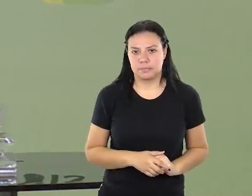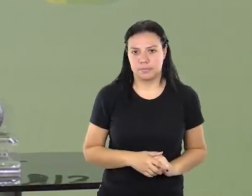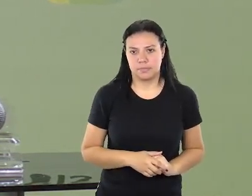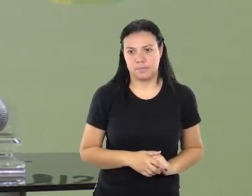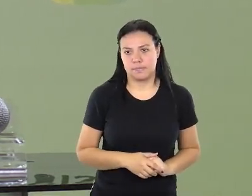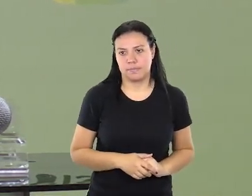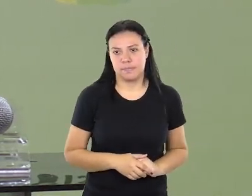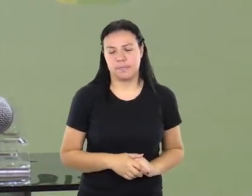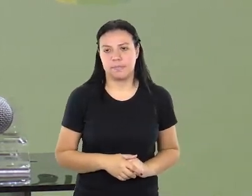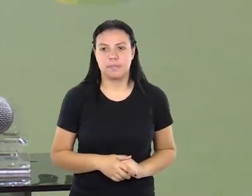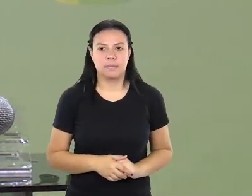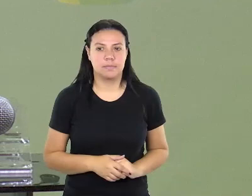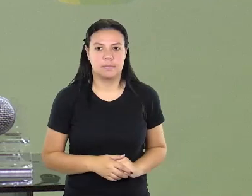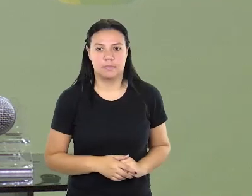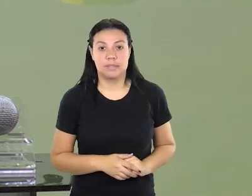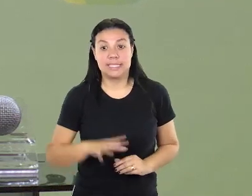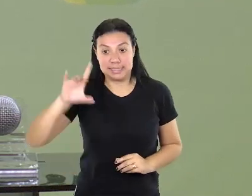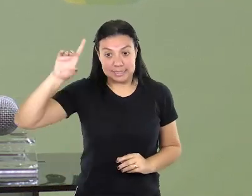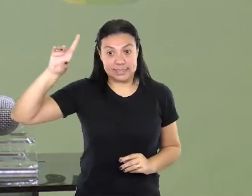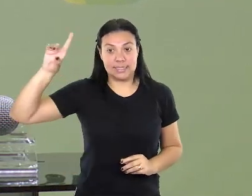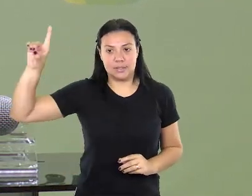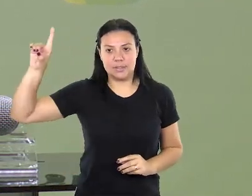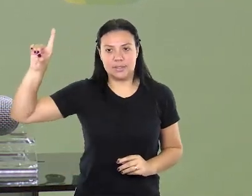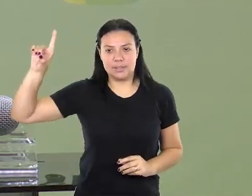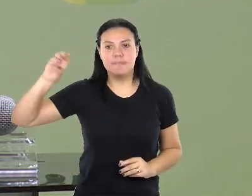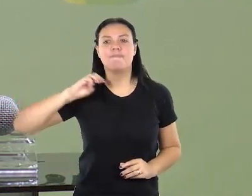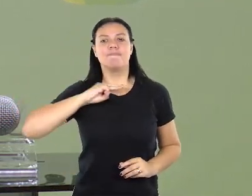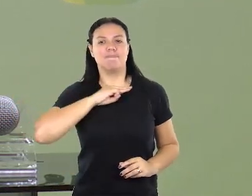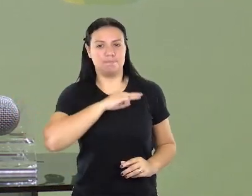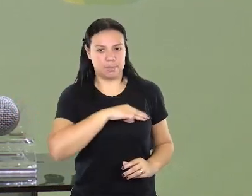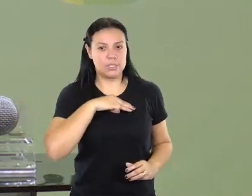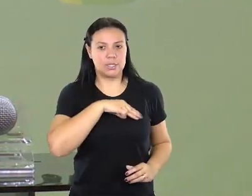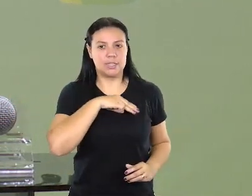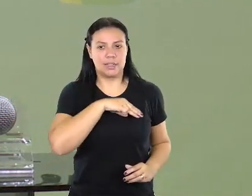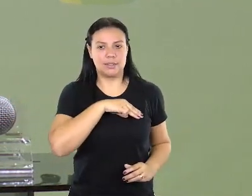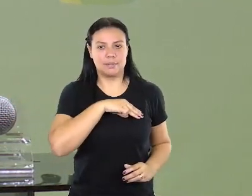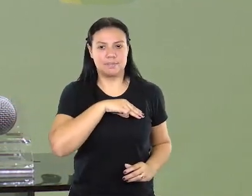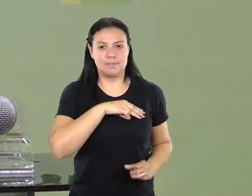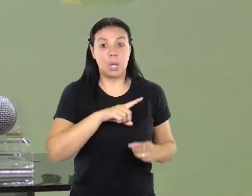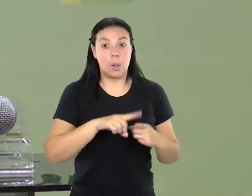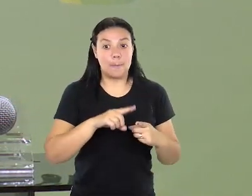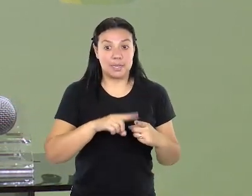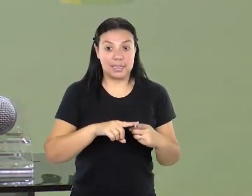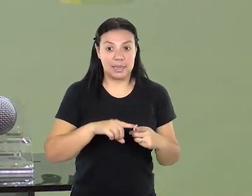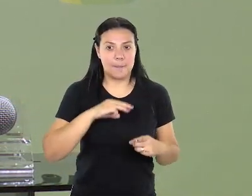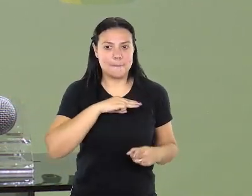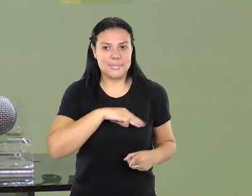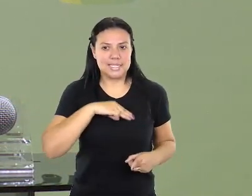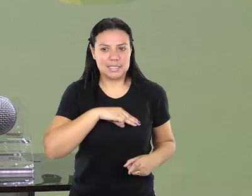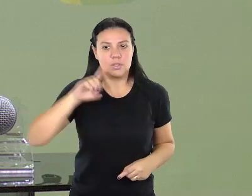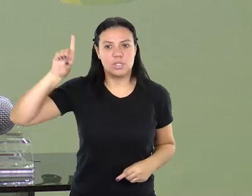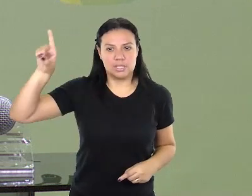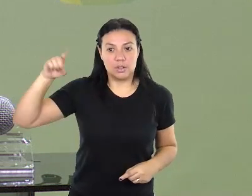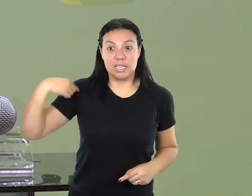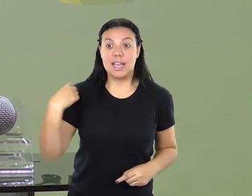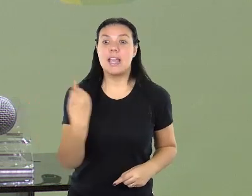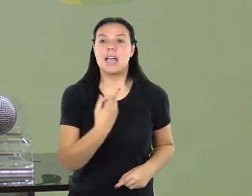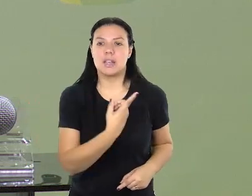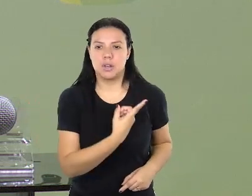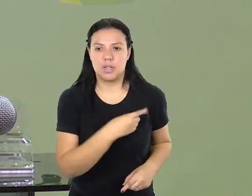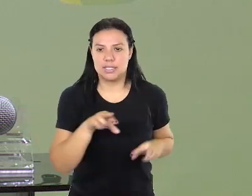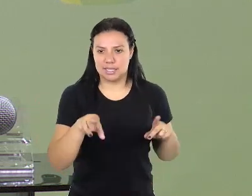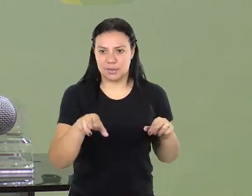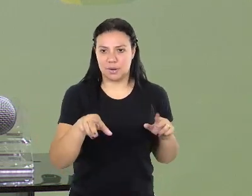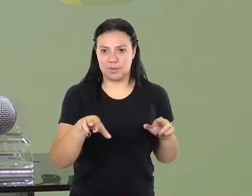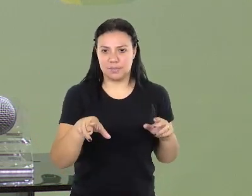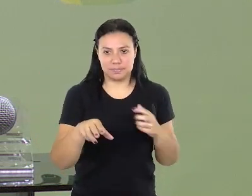Terceira lição: Deus é um Deus missionário. A missão de Deus é a nossa missão, é a sua missão.